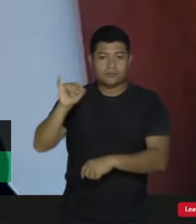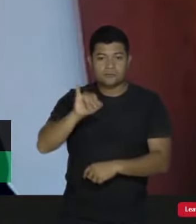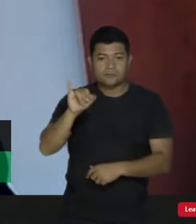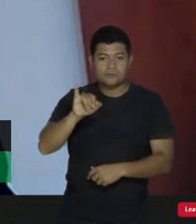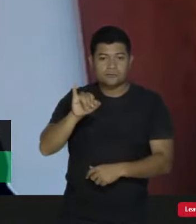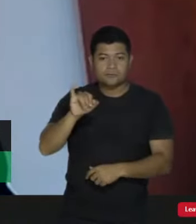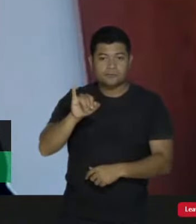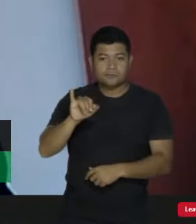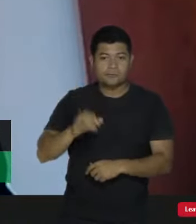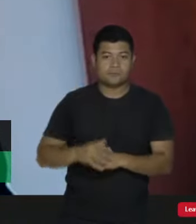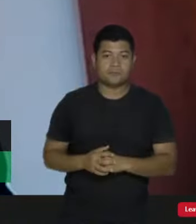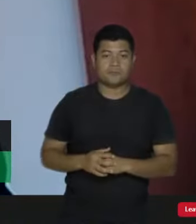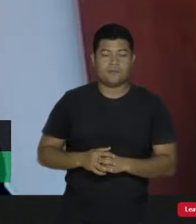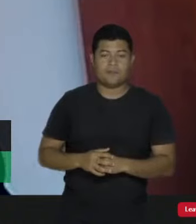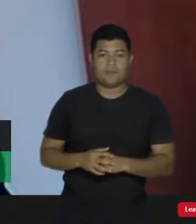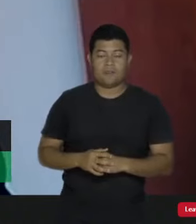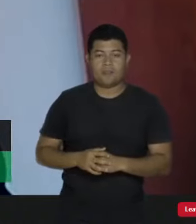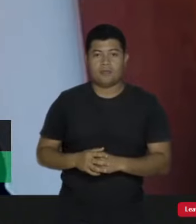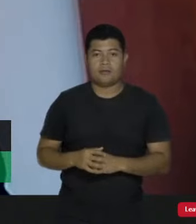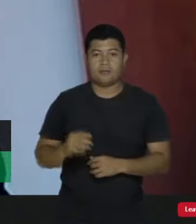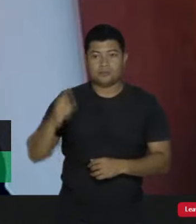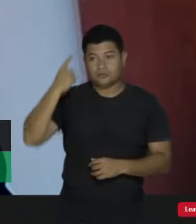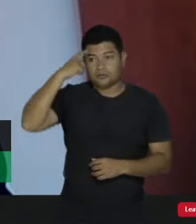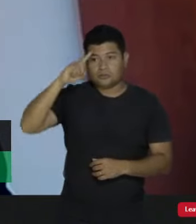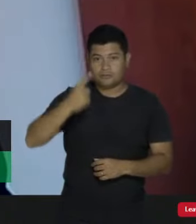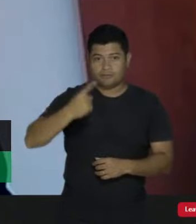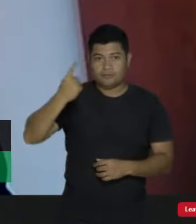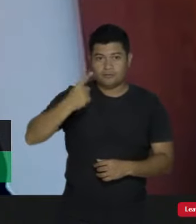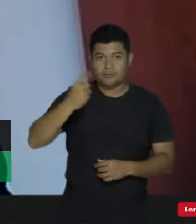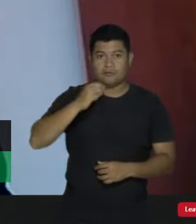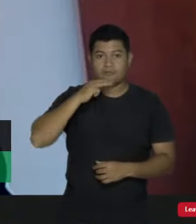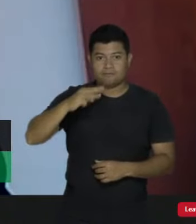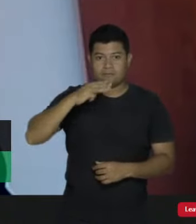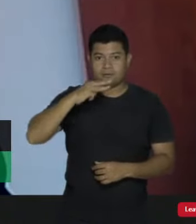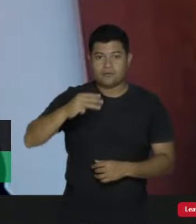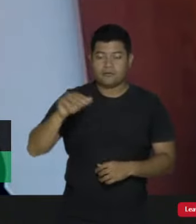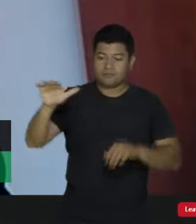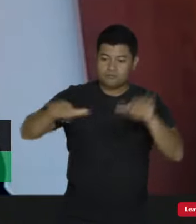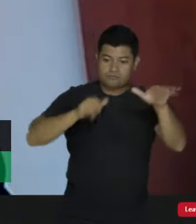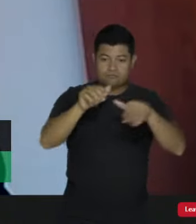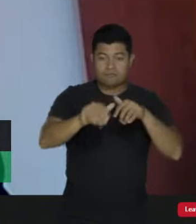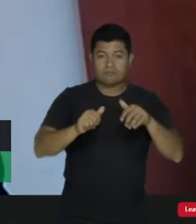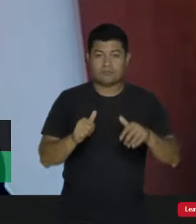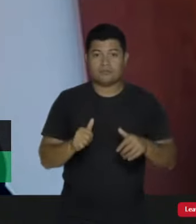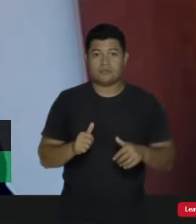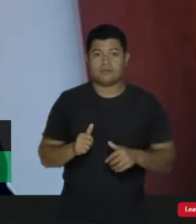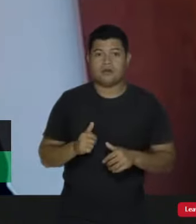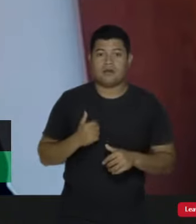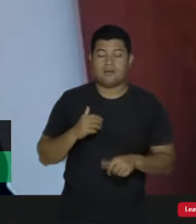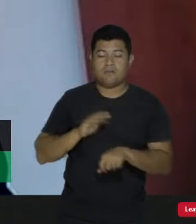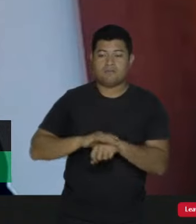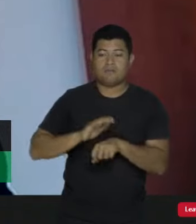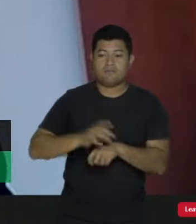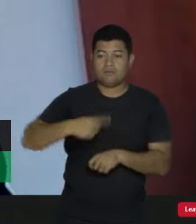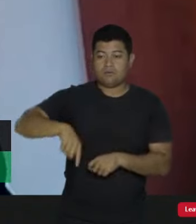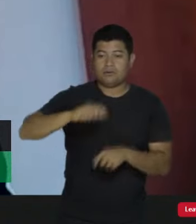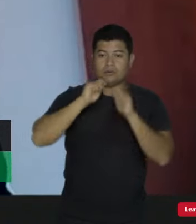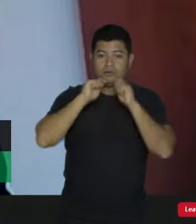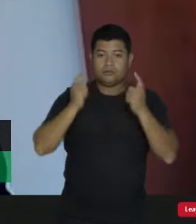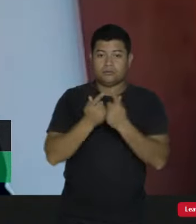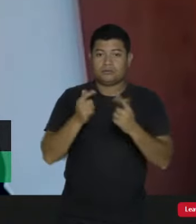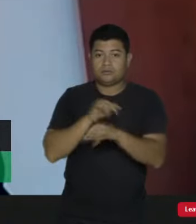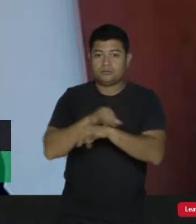Nós, no dia 1º, vamos convocar por nosso intermédio o